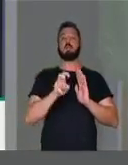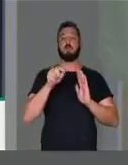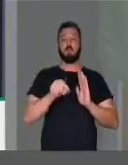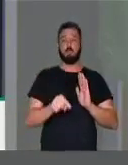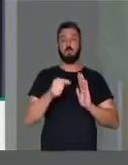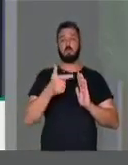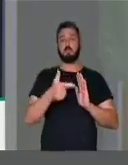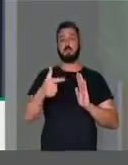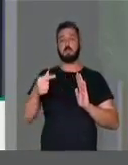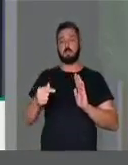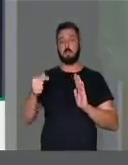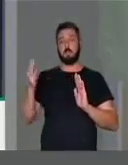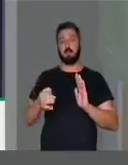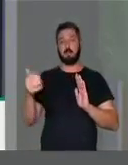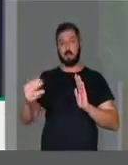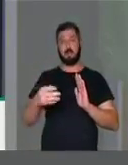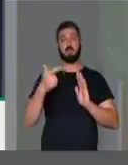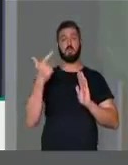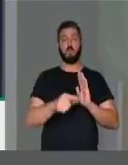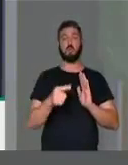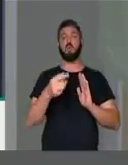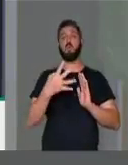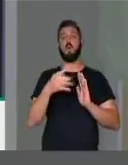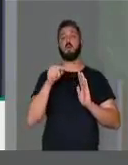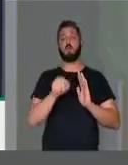5.697 de 2013,